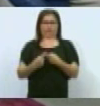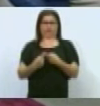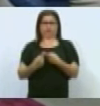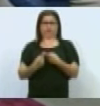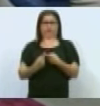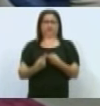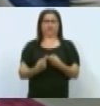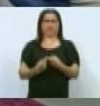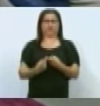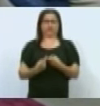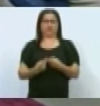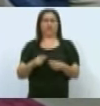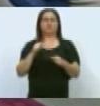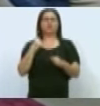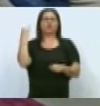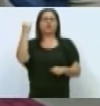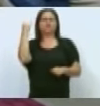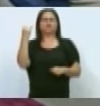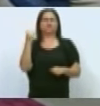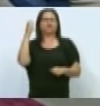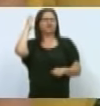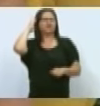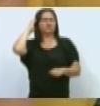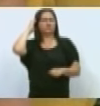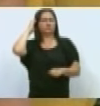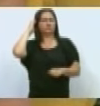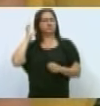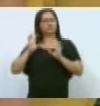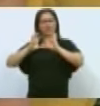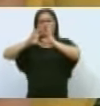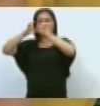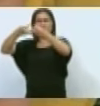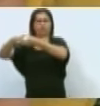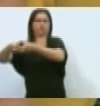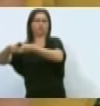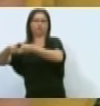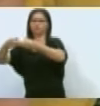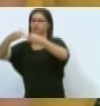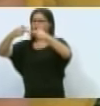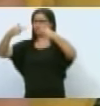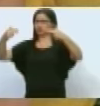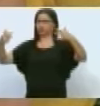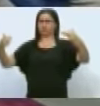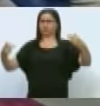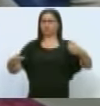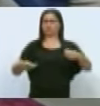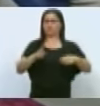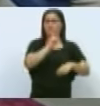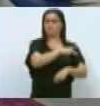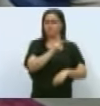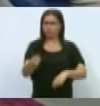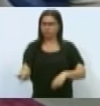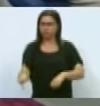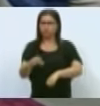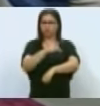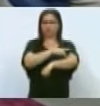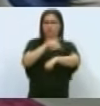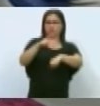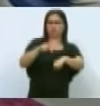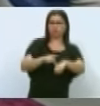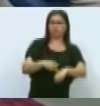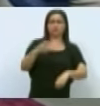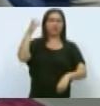não leva em conta a importância da fono. É um conjunto de coisas, é um conjunto que precisa de ser cuidado. É a psicopedagoga para ensinar. É a